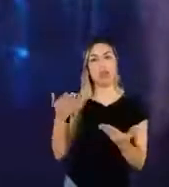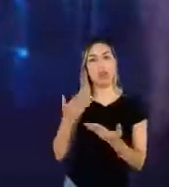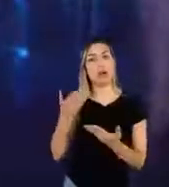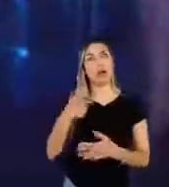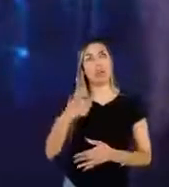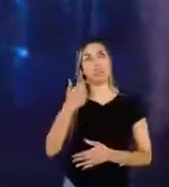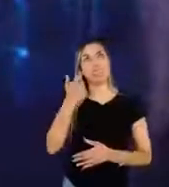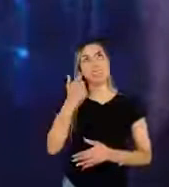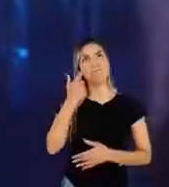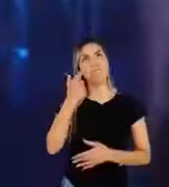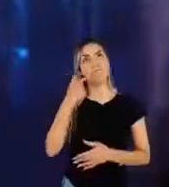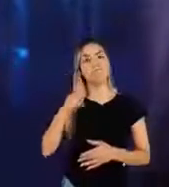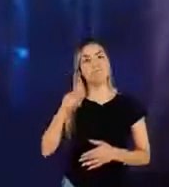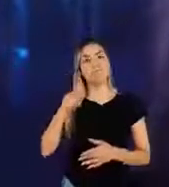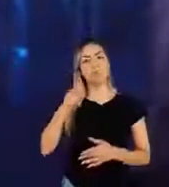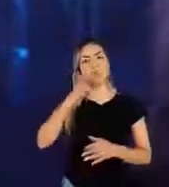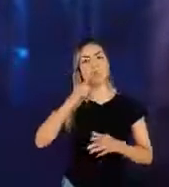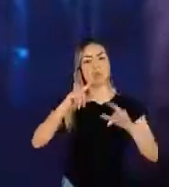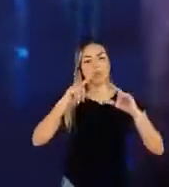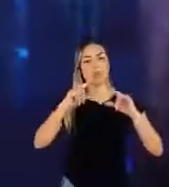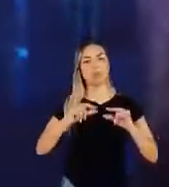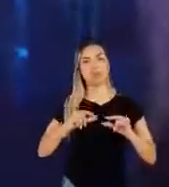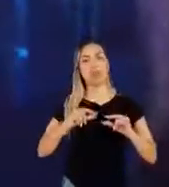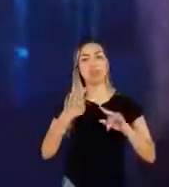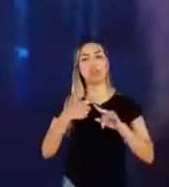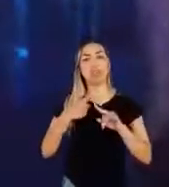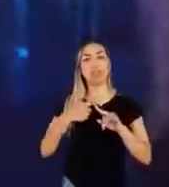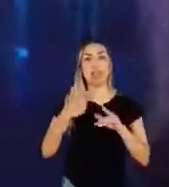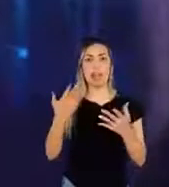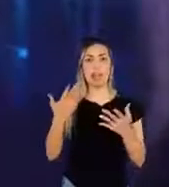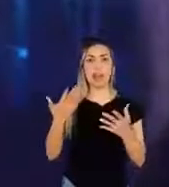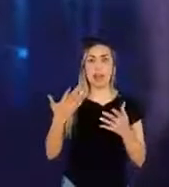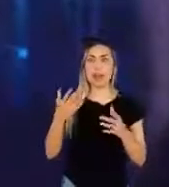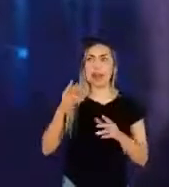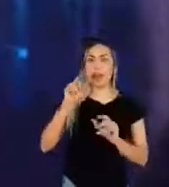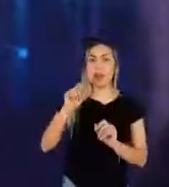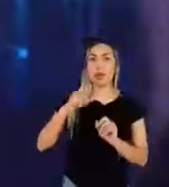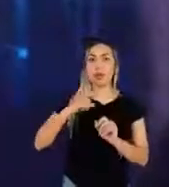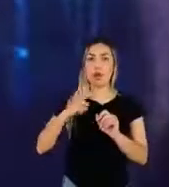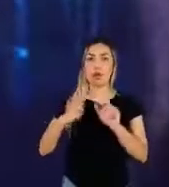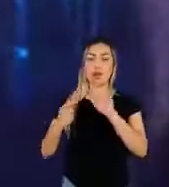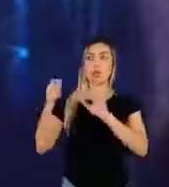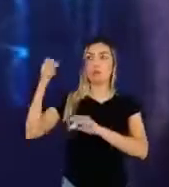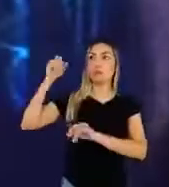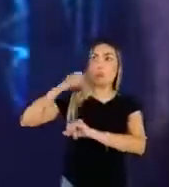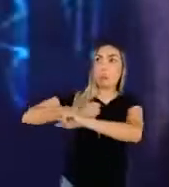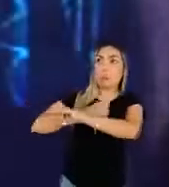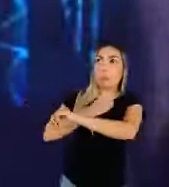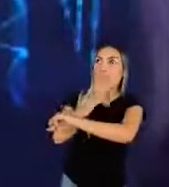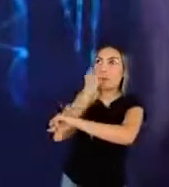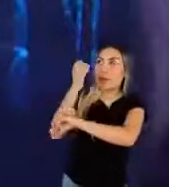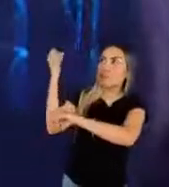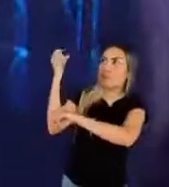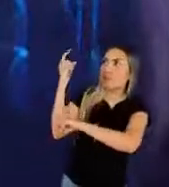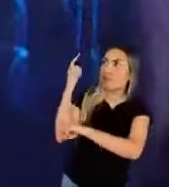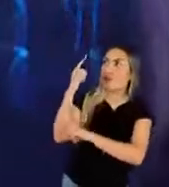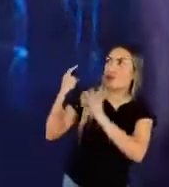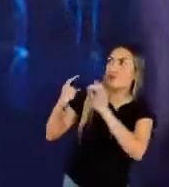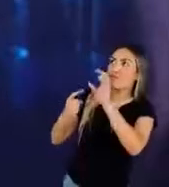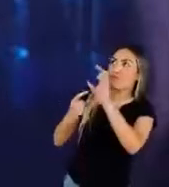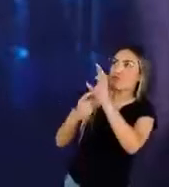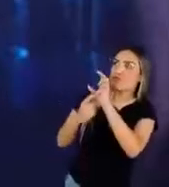muito, porque o casamento é perfeito. É o sol de dia e o vento de noite. Eu acho que a gente tem lá